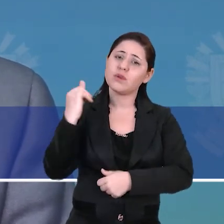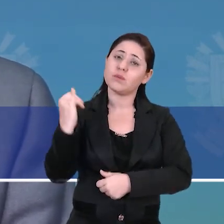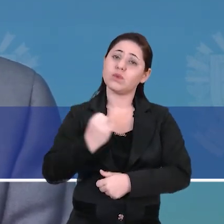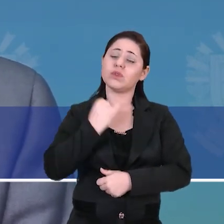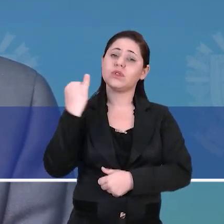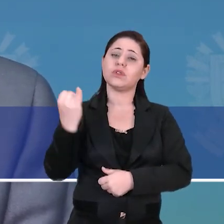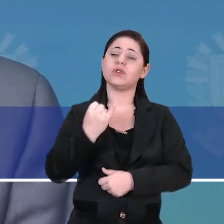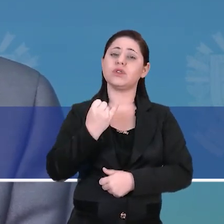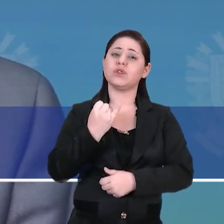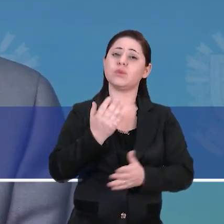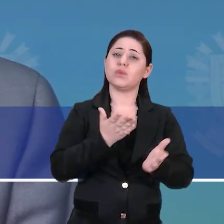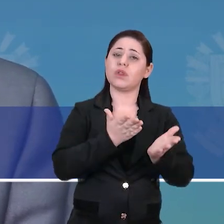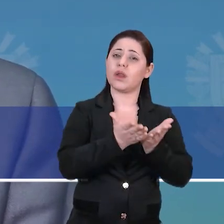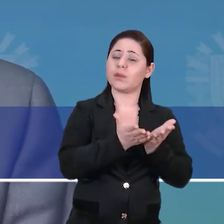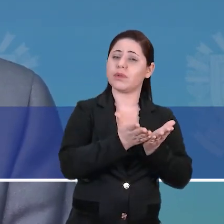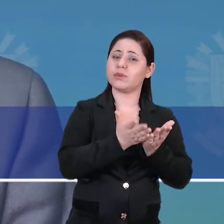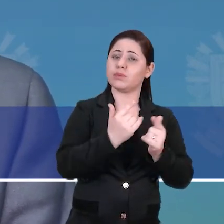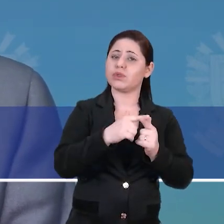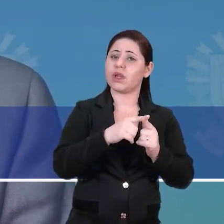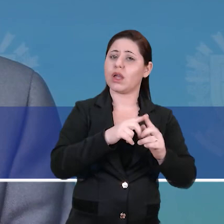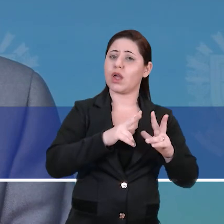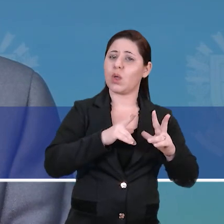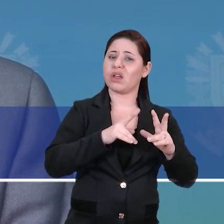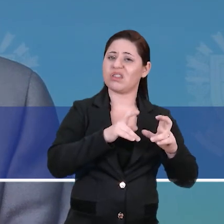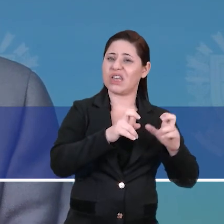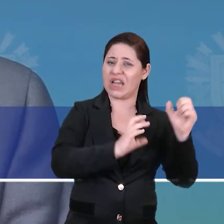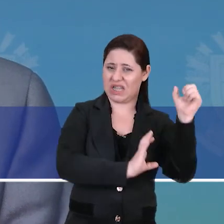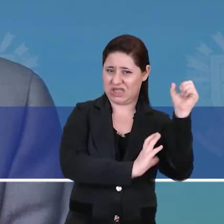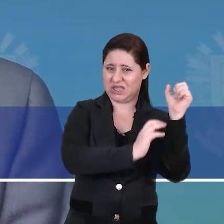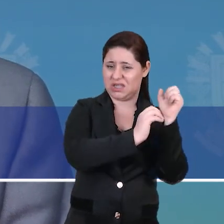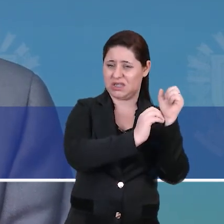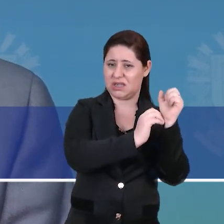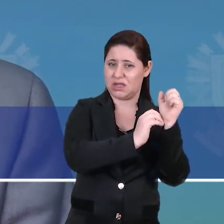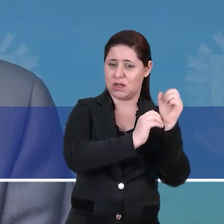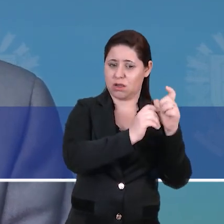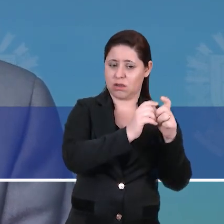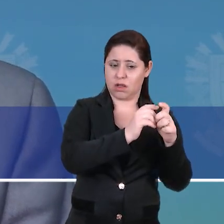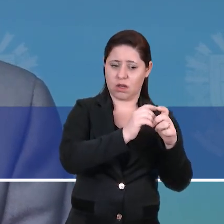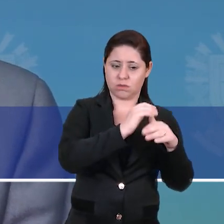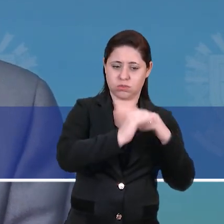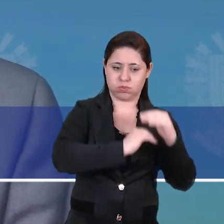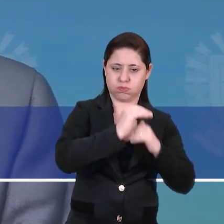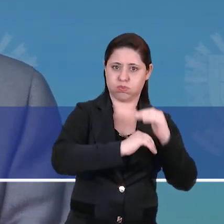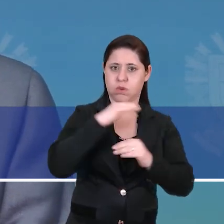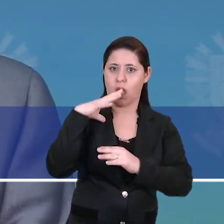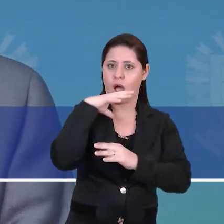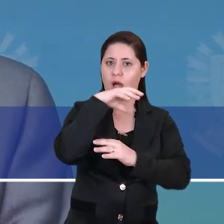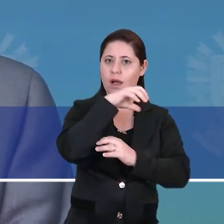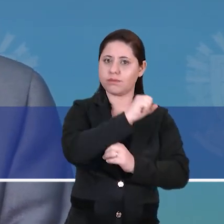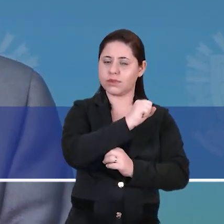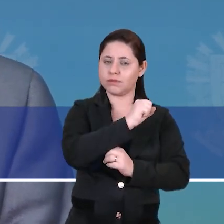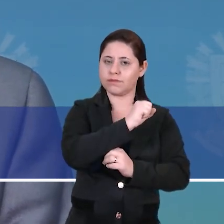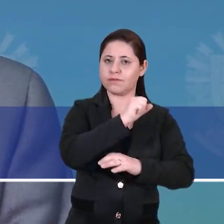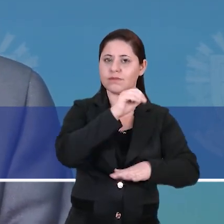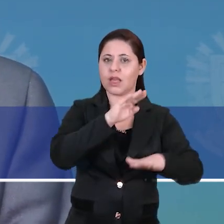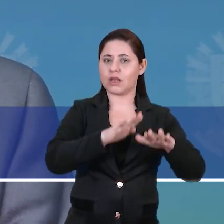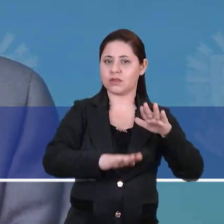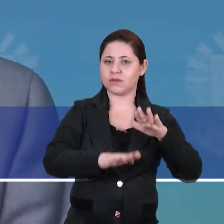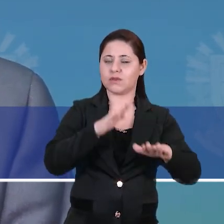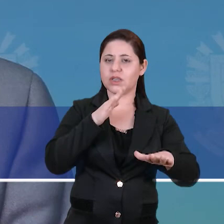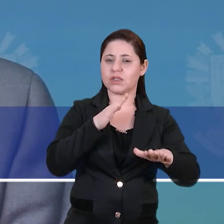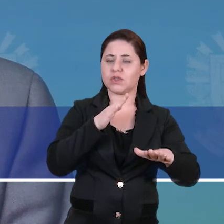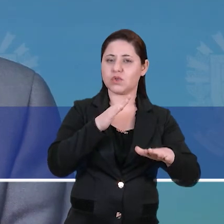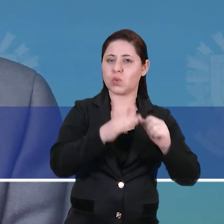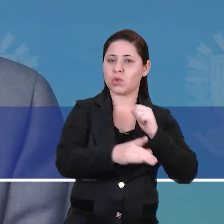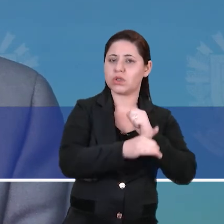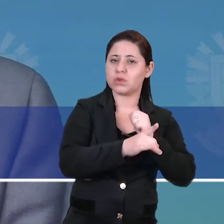para o tratamento. O câncer, ele vai progredindo numa velocidade muito grande e, às vezes,